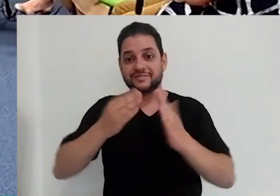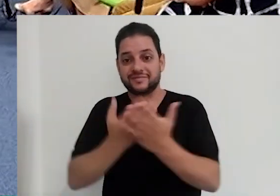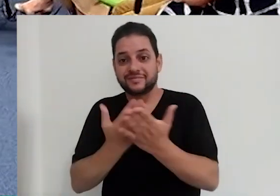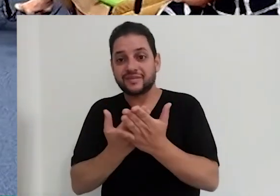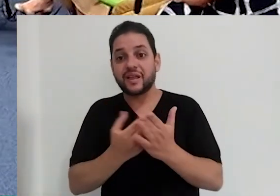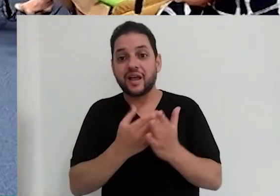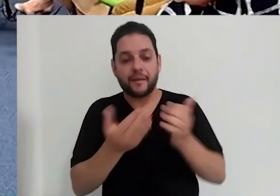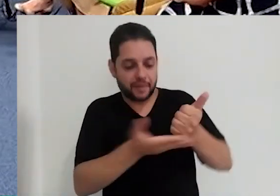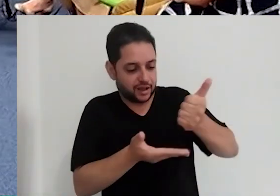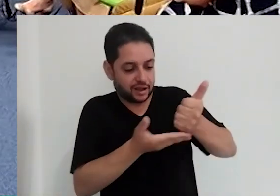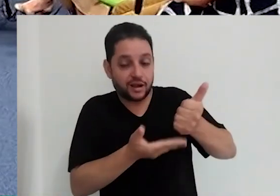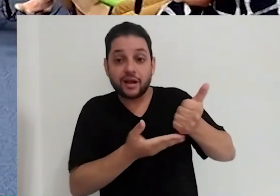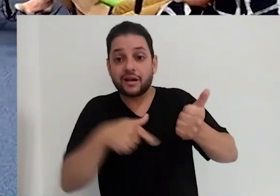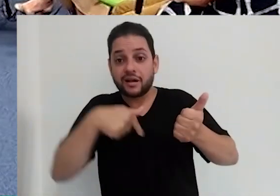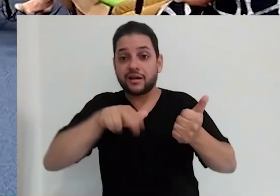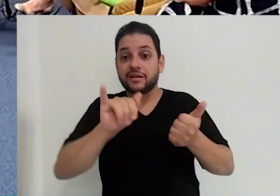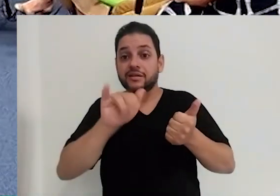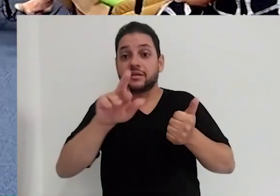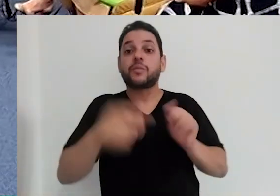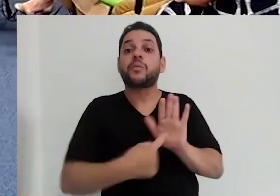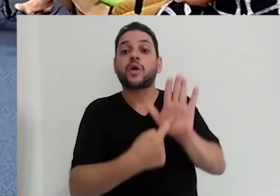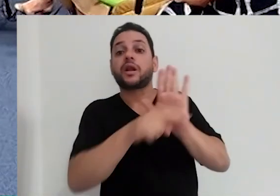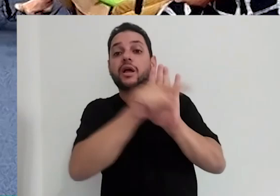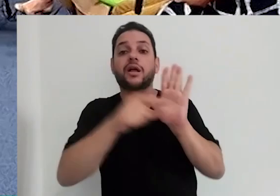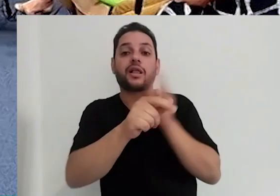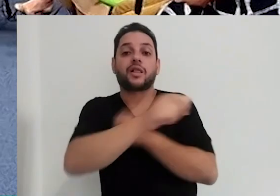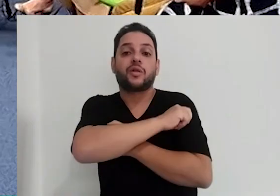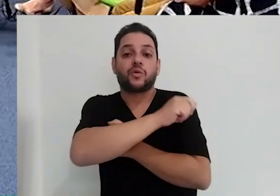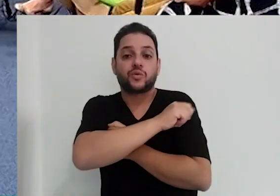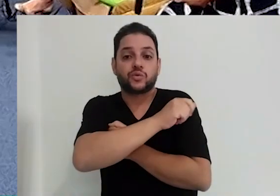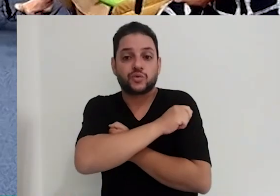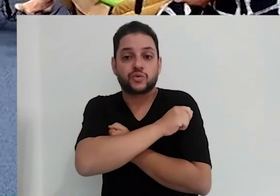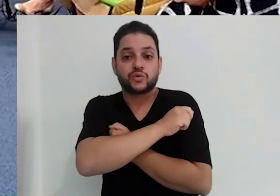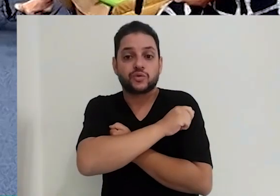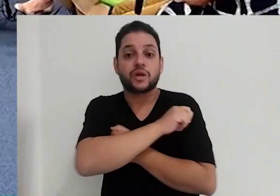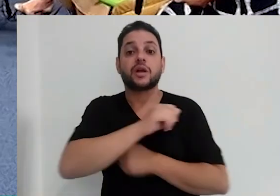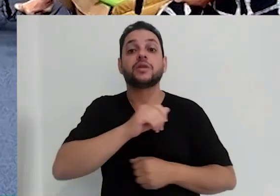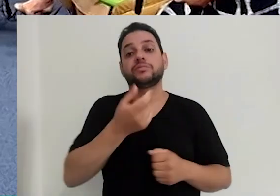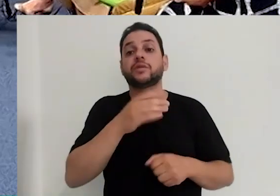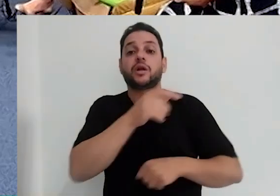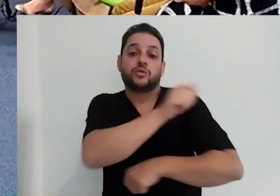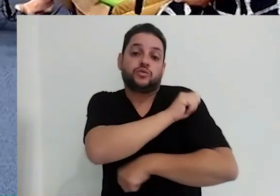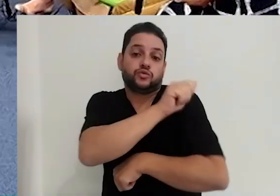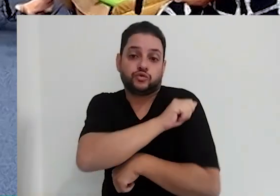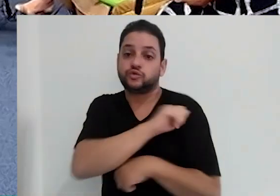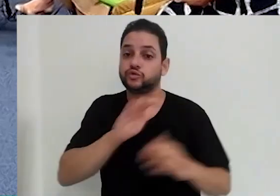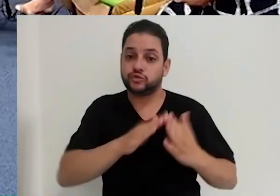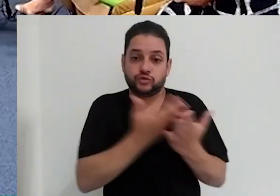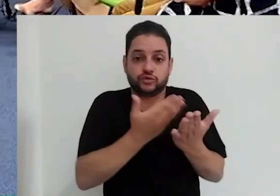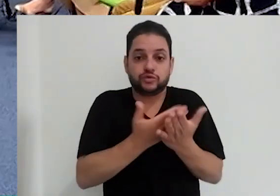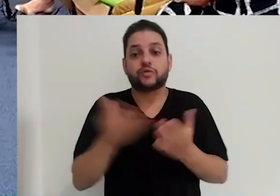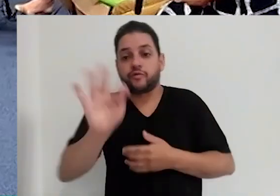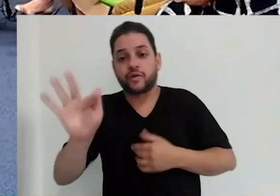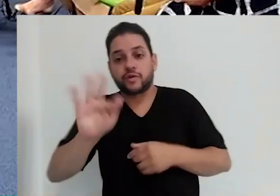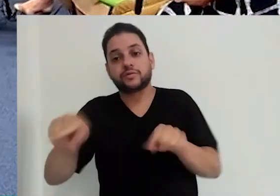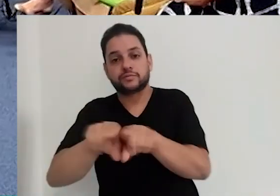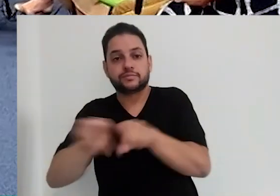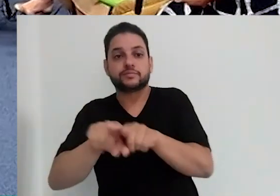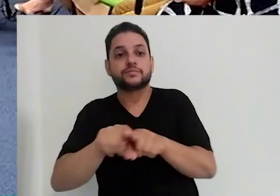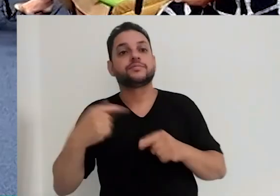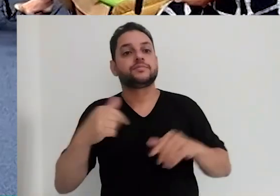mostrando o Quirino pros alunos eh alunos de colégio e alunos de faculdade também ele o Thiago foi chamado para falar em muitas